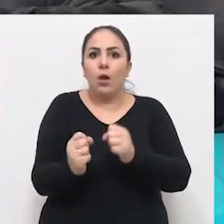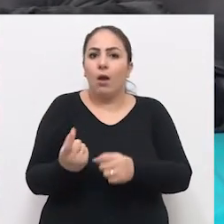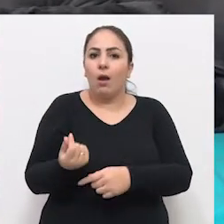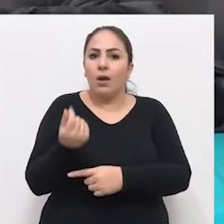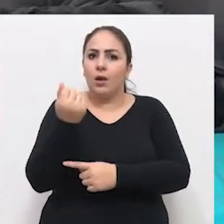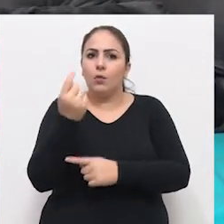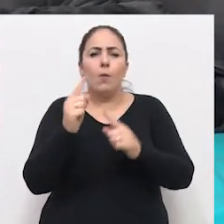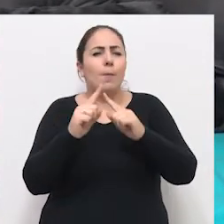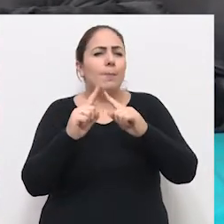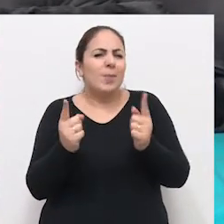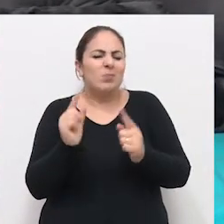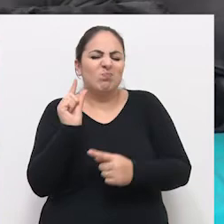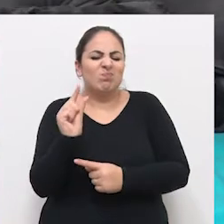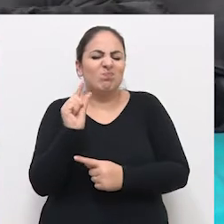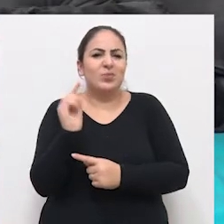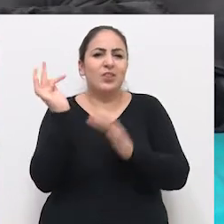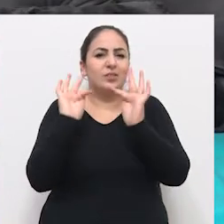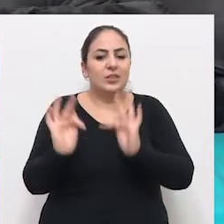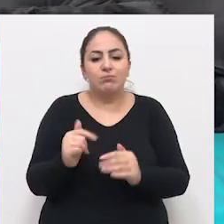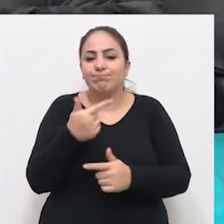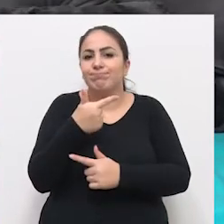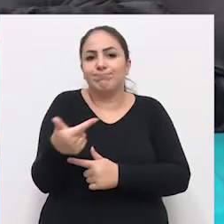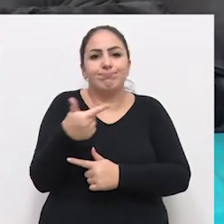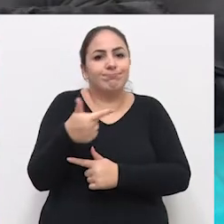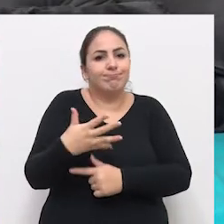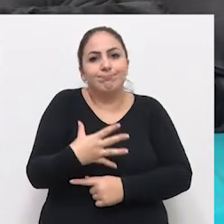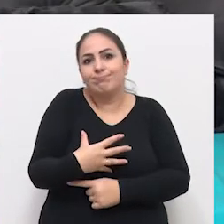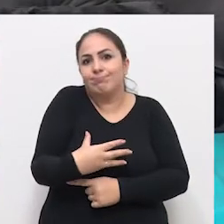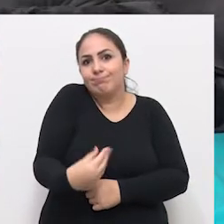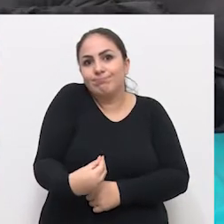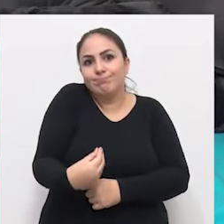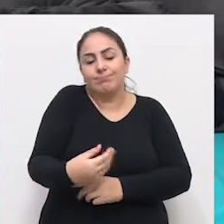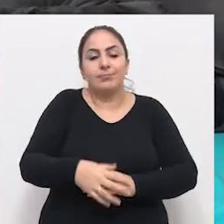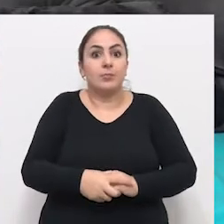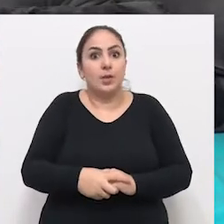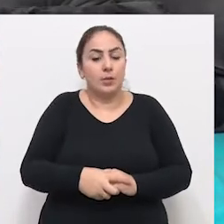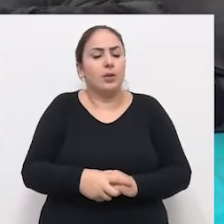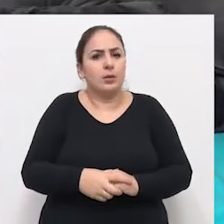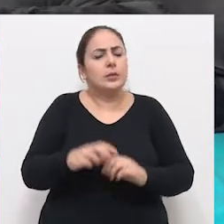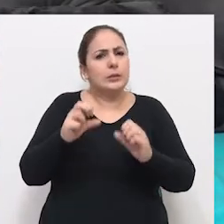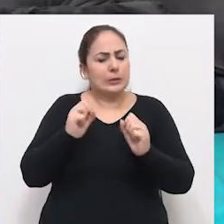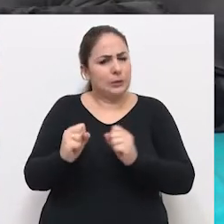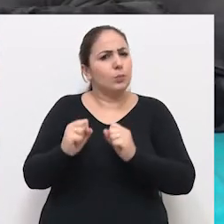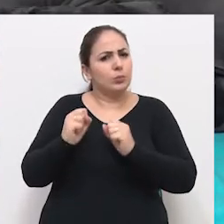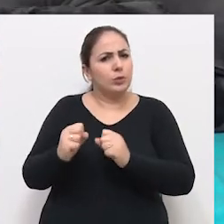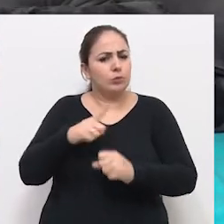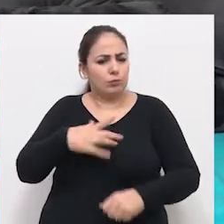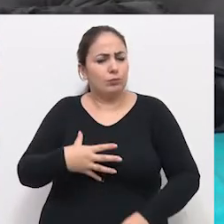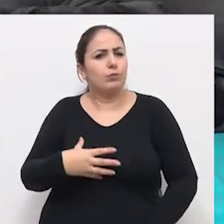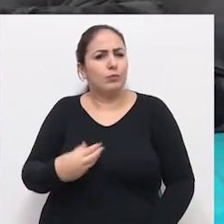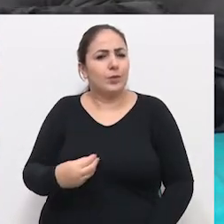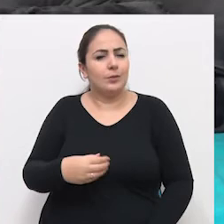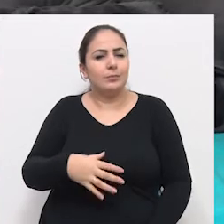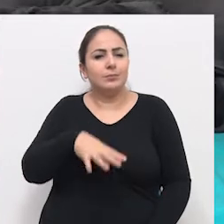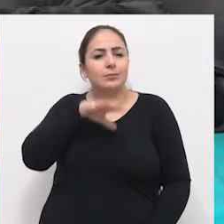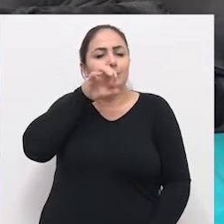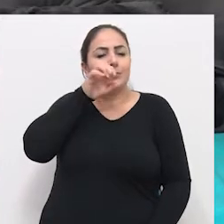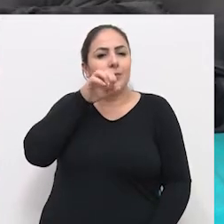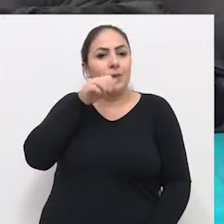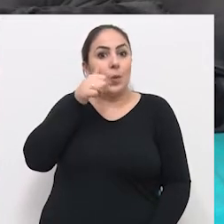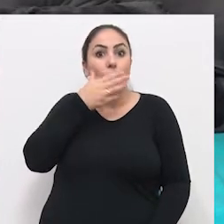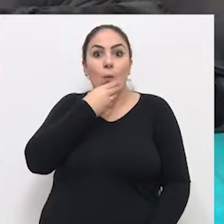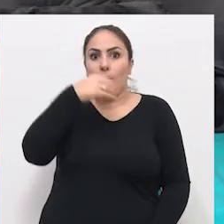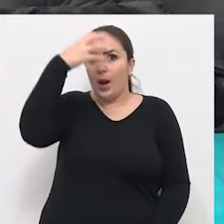ricos, mas pouco felizes porque não tinham filhos. Se pudéssemos ter um filho, suspirava o